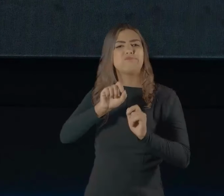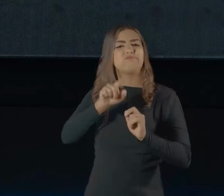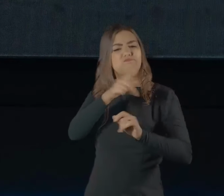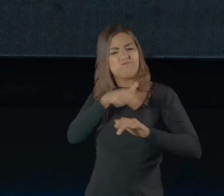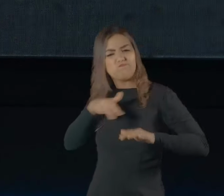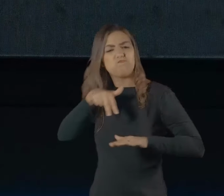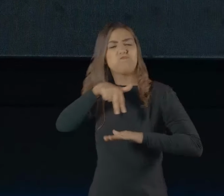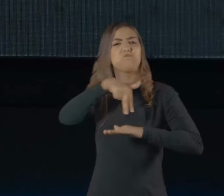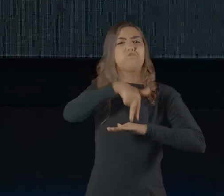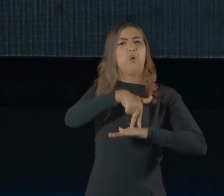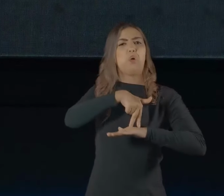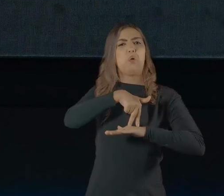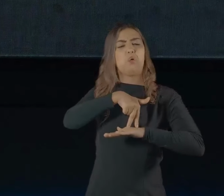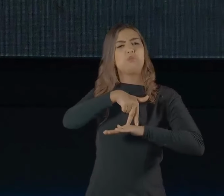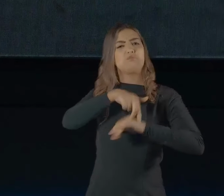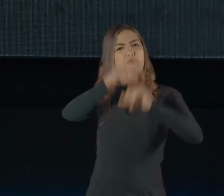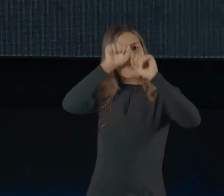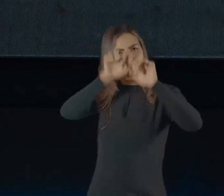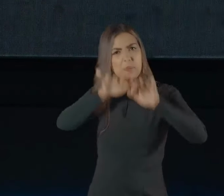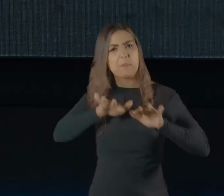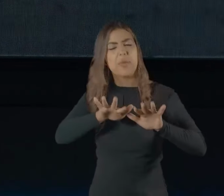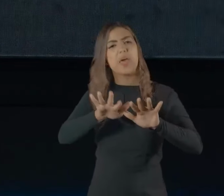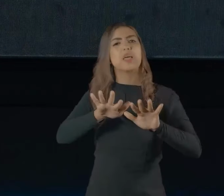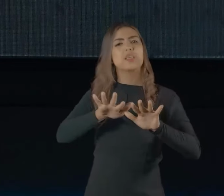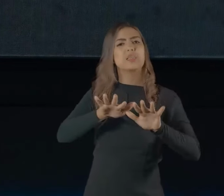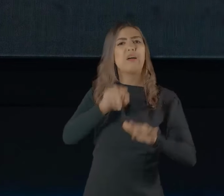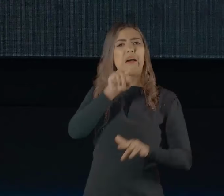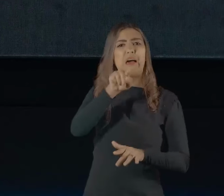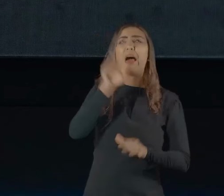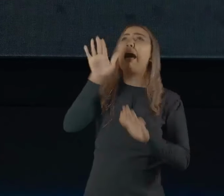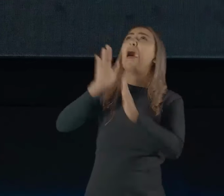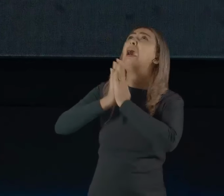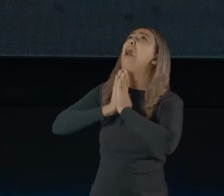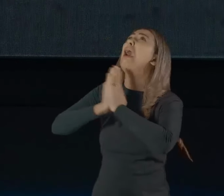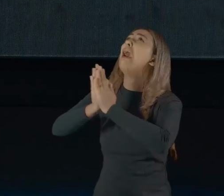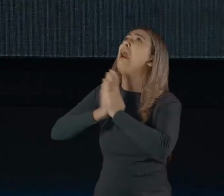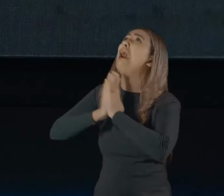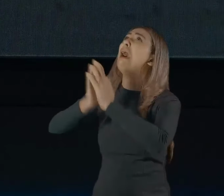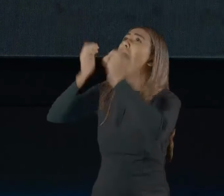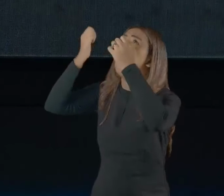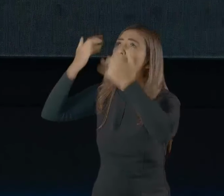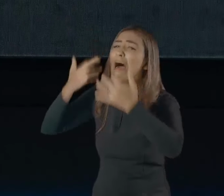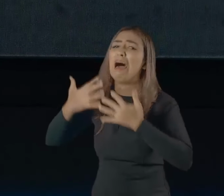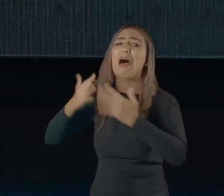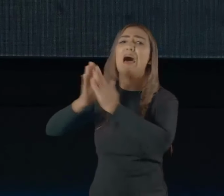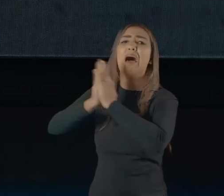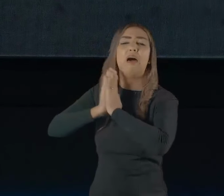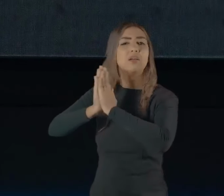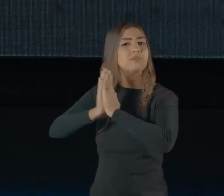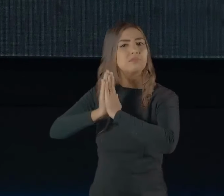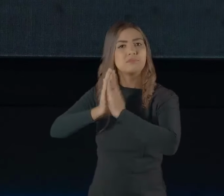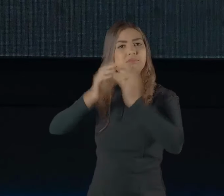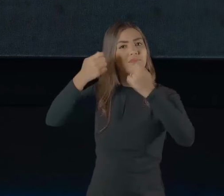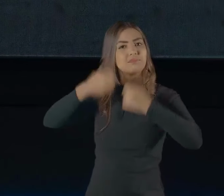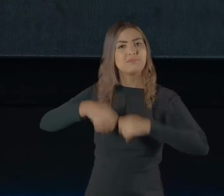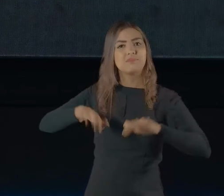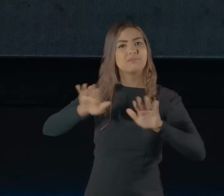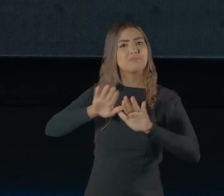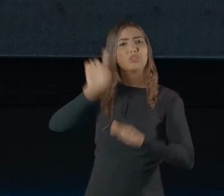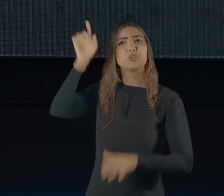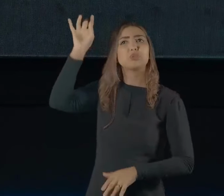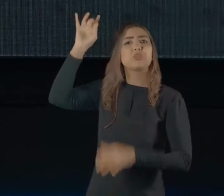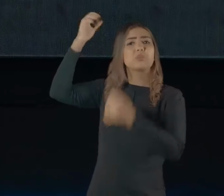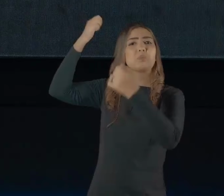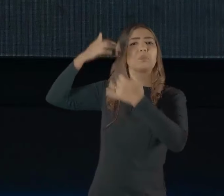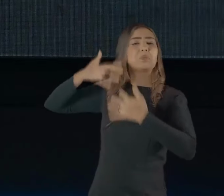terra. E as bênçãos, você não vai correr atrás de bênção nenhuma. São as bênçãos que vão correr atrás de você.